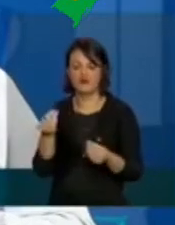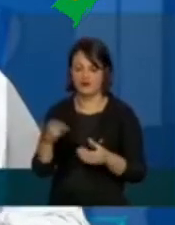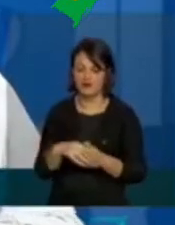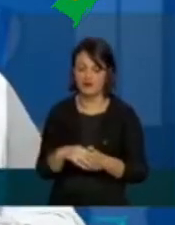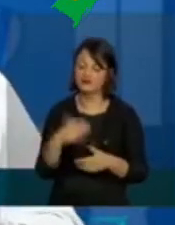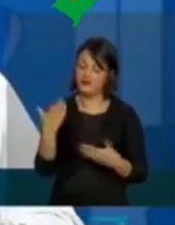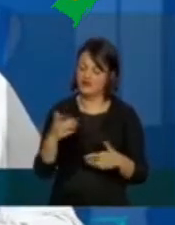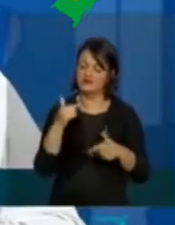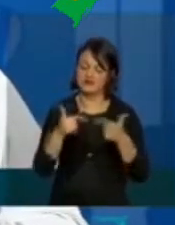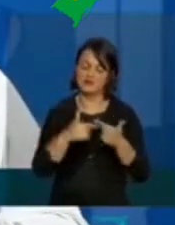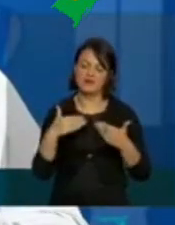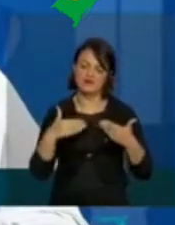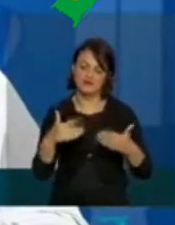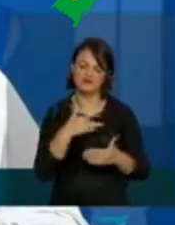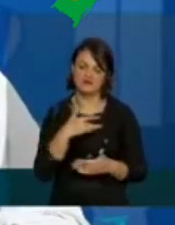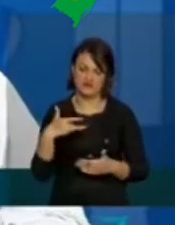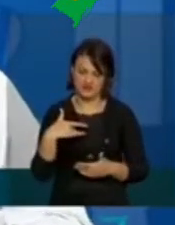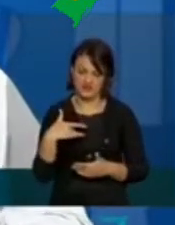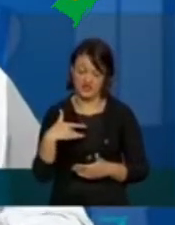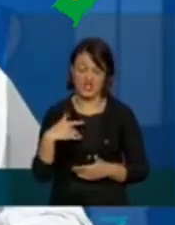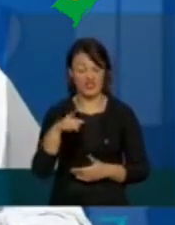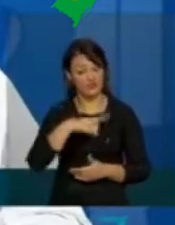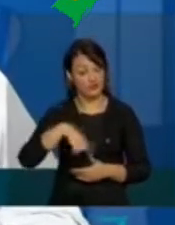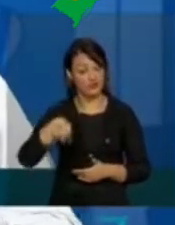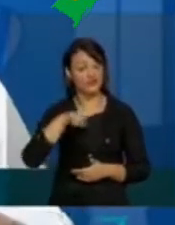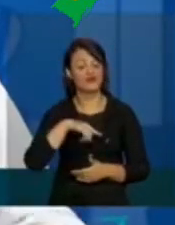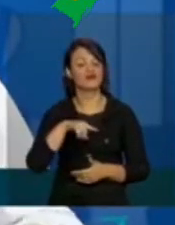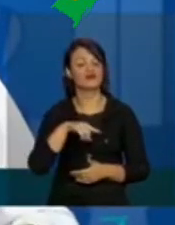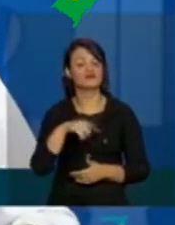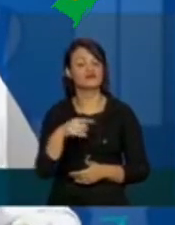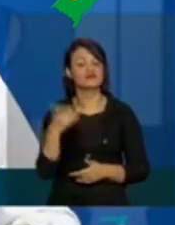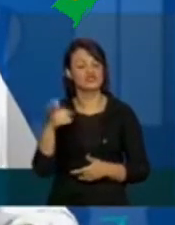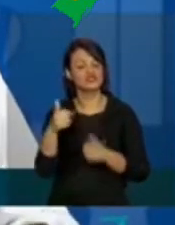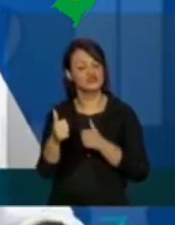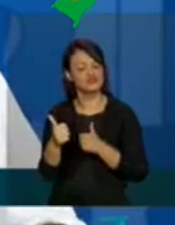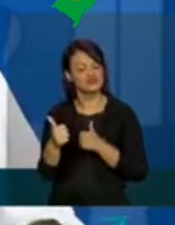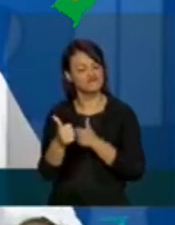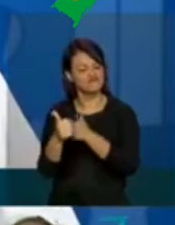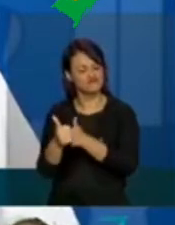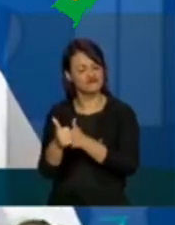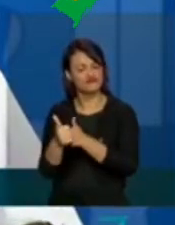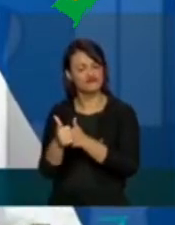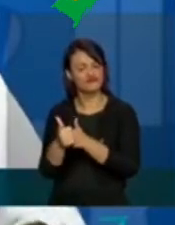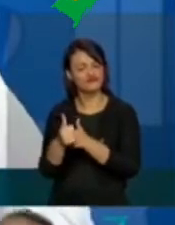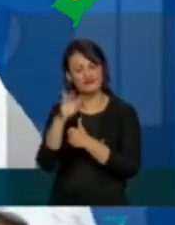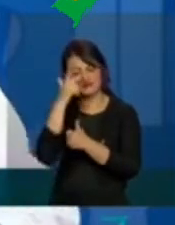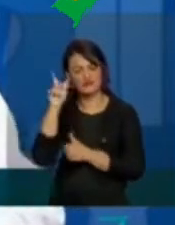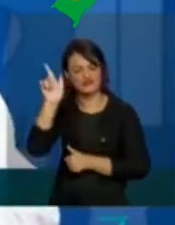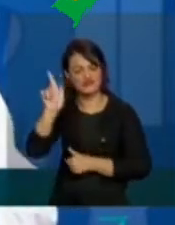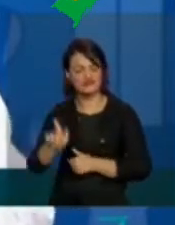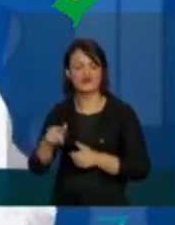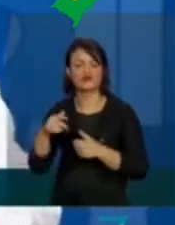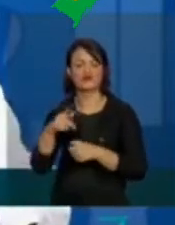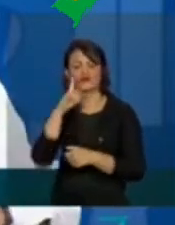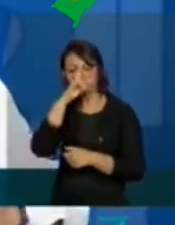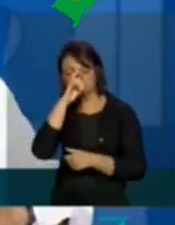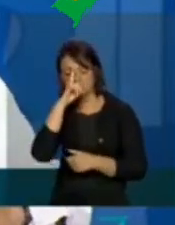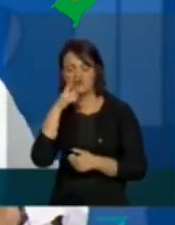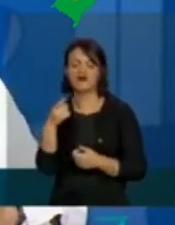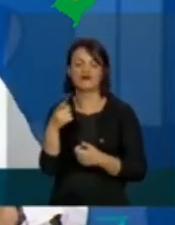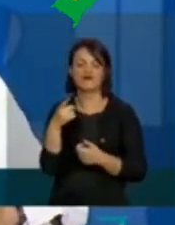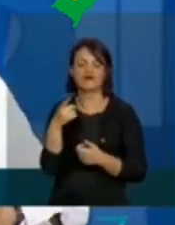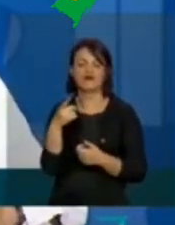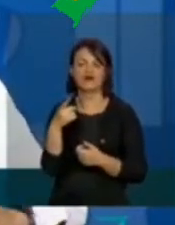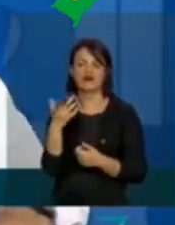do Ministério da Saúde, e o Ministério da Saúde vai estar sempre ao lado dos gestores, ao lado dos hospitais, ao